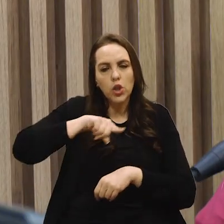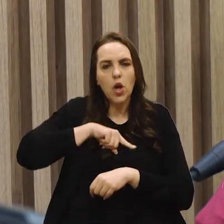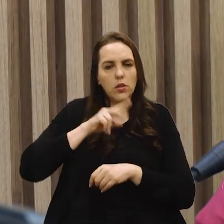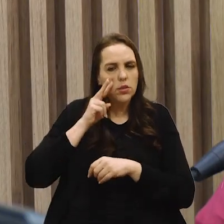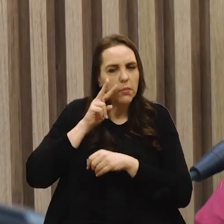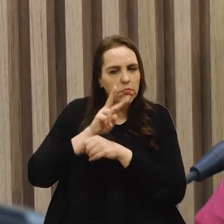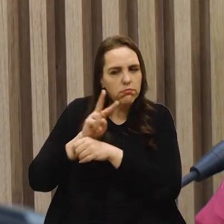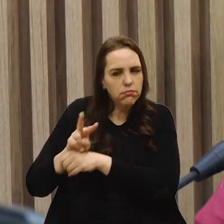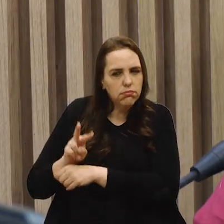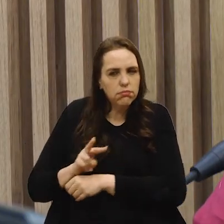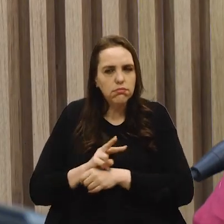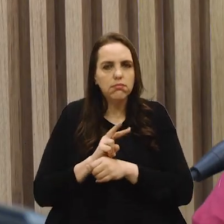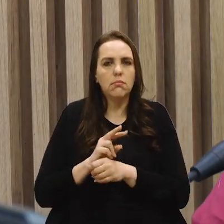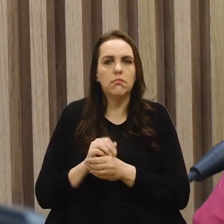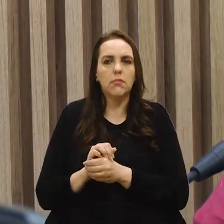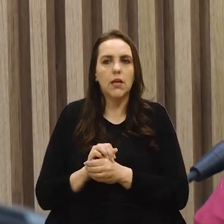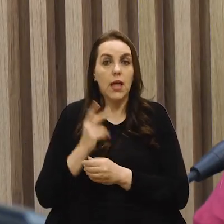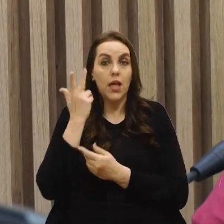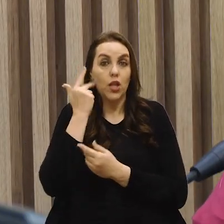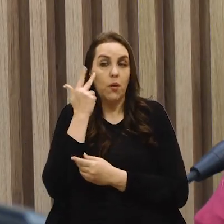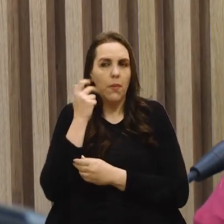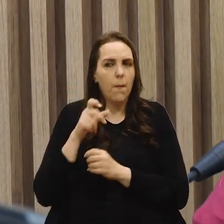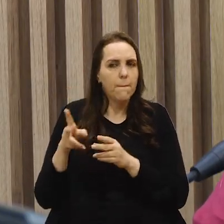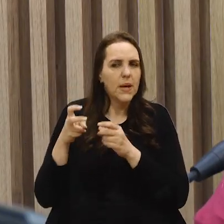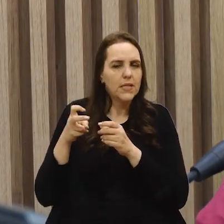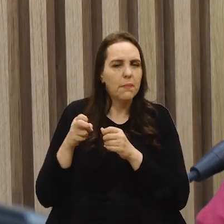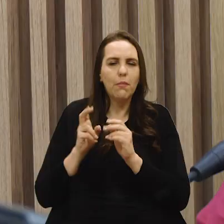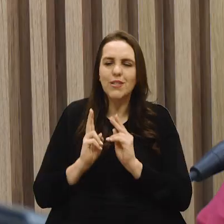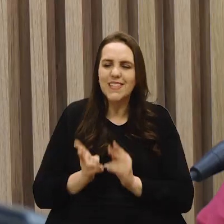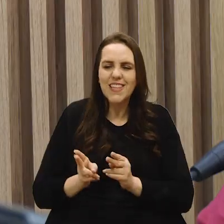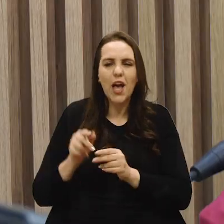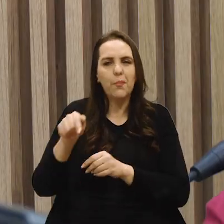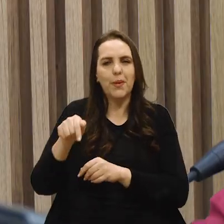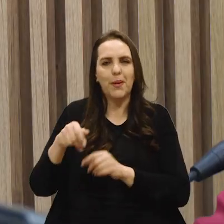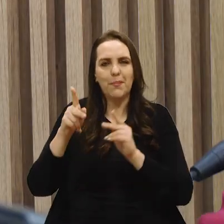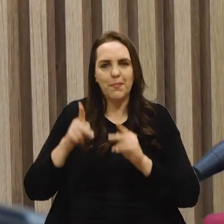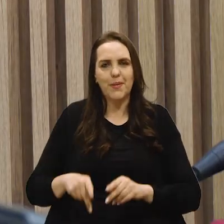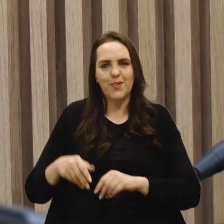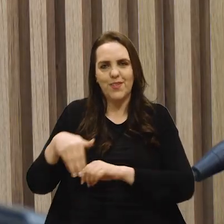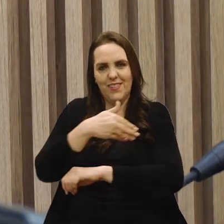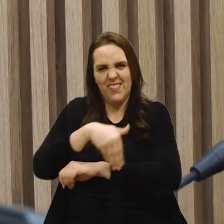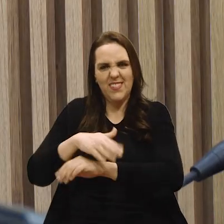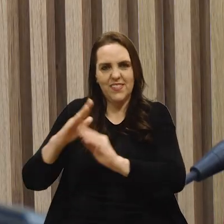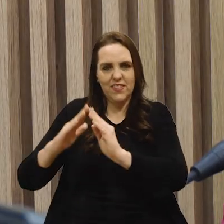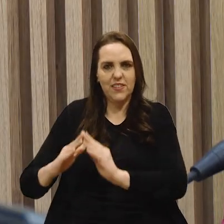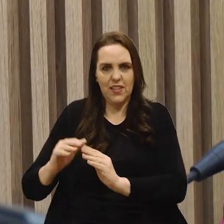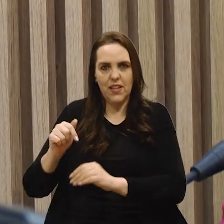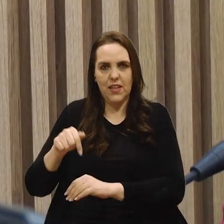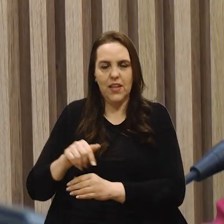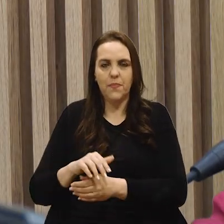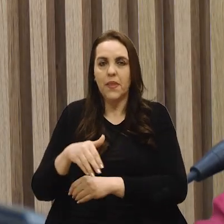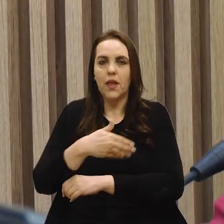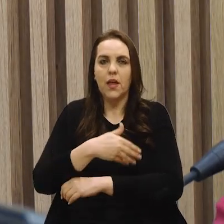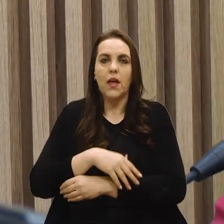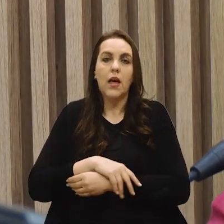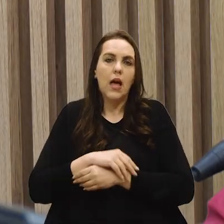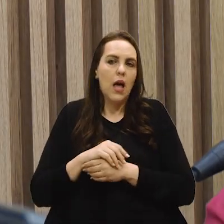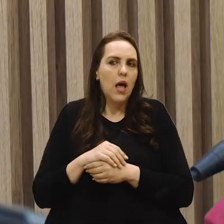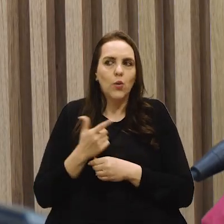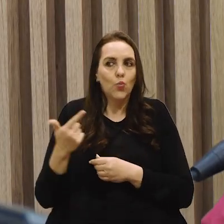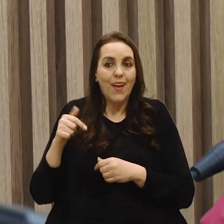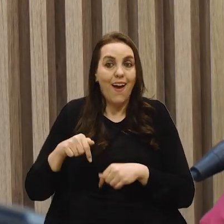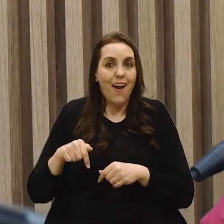monitorados são onde normalmente a gente localiza pessoas em situação de rua. A gente não tem aqui no município